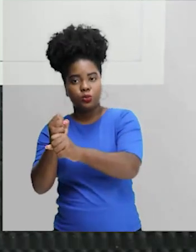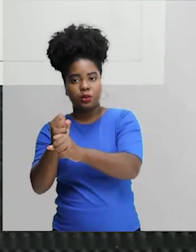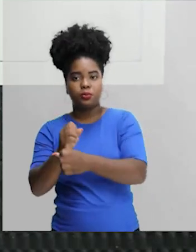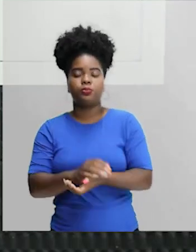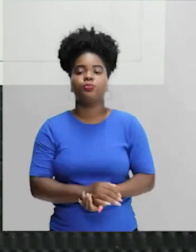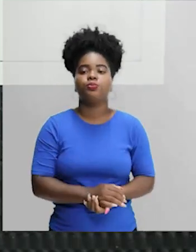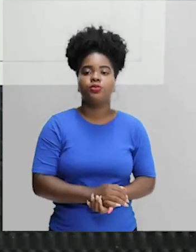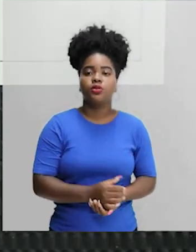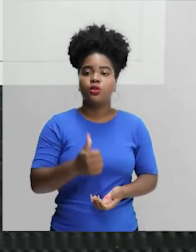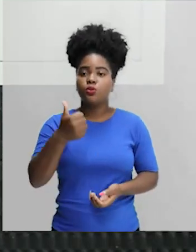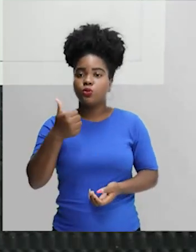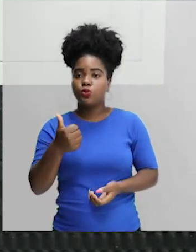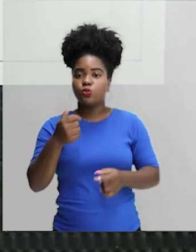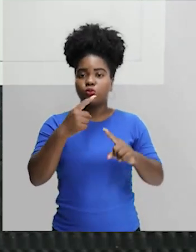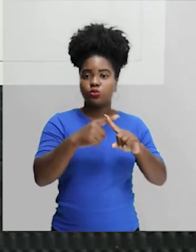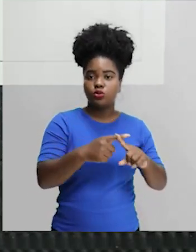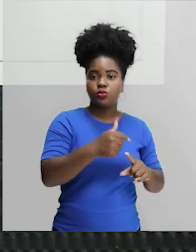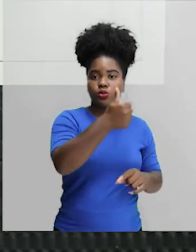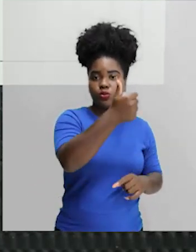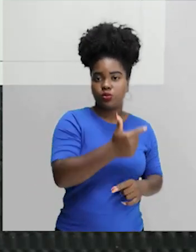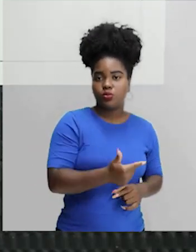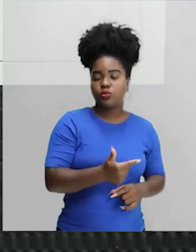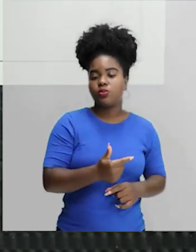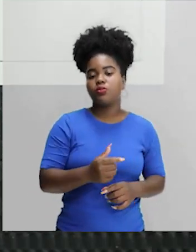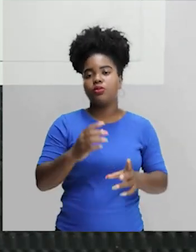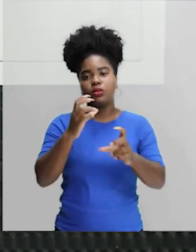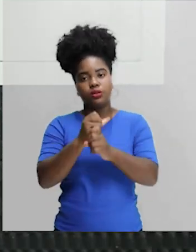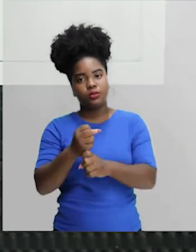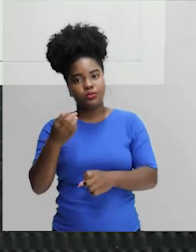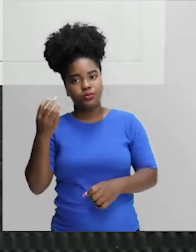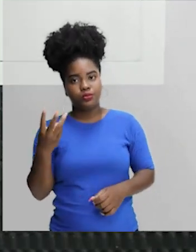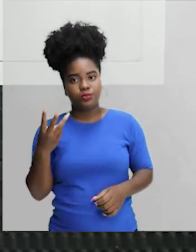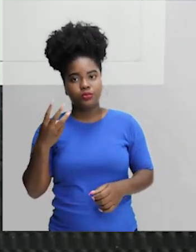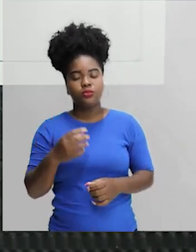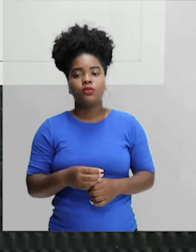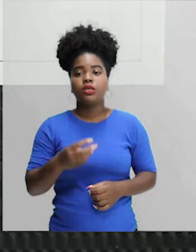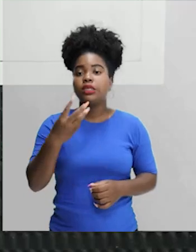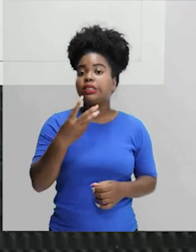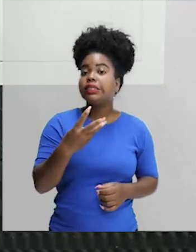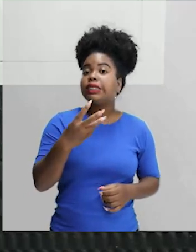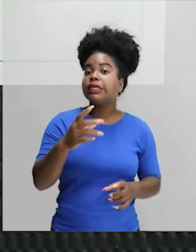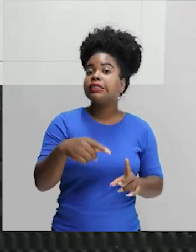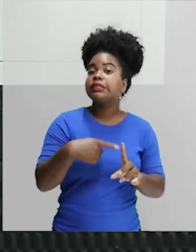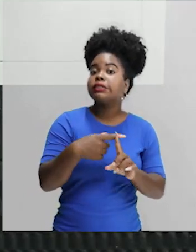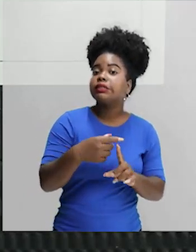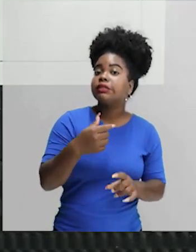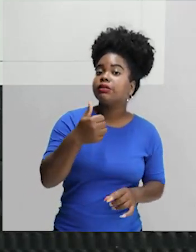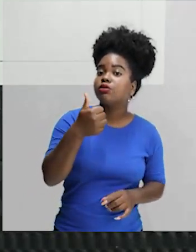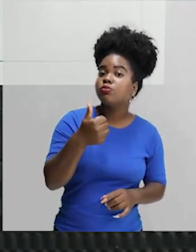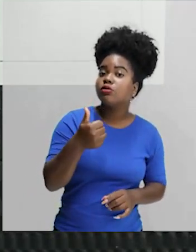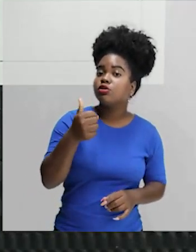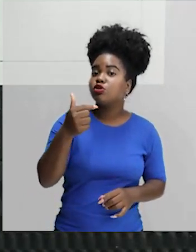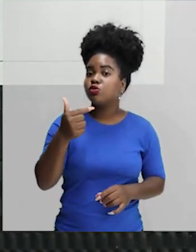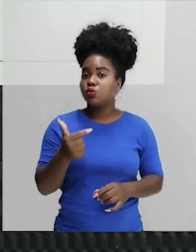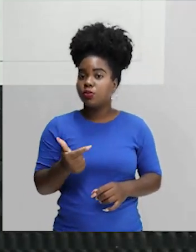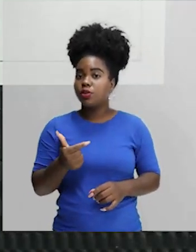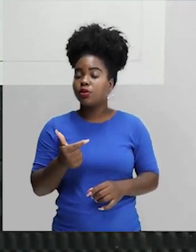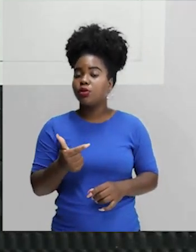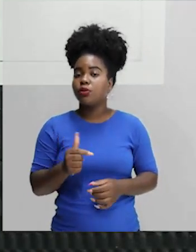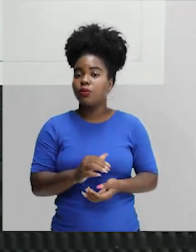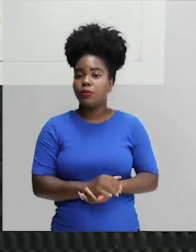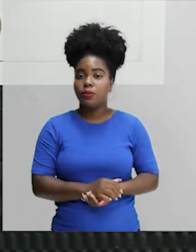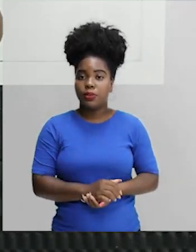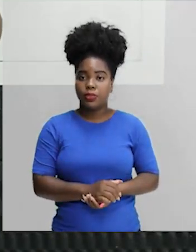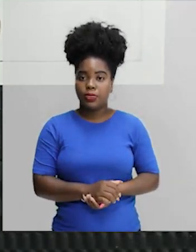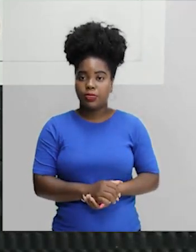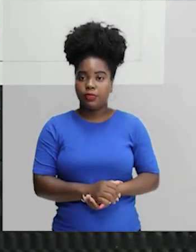1 multiplicado por 1/2 somado com 3, né? Quanto é 3 mais 1/2? 3 mais